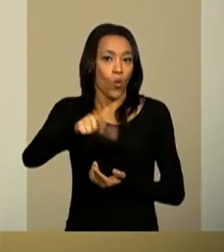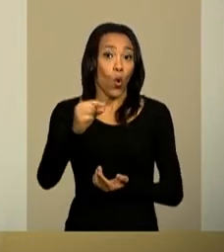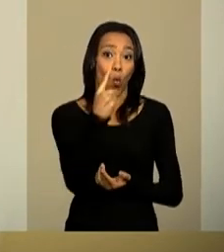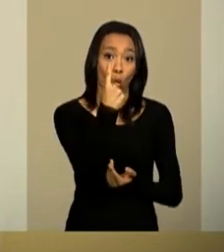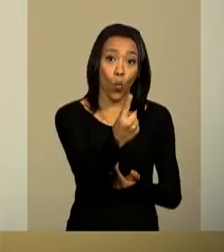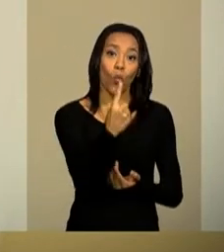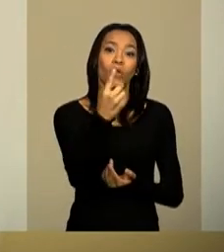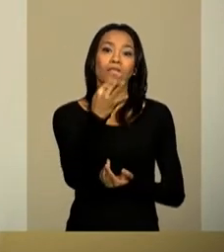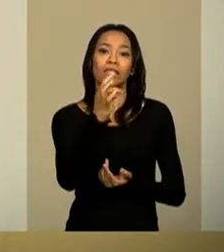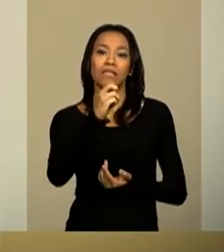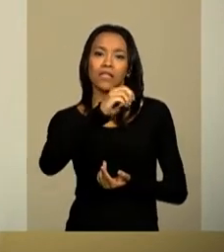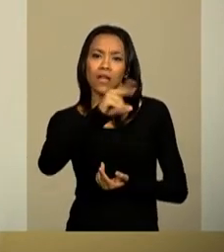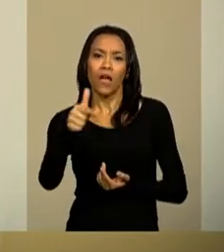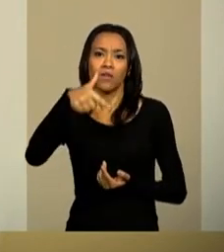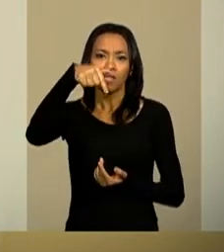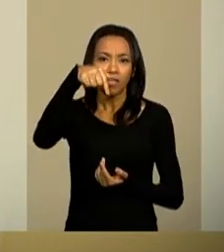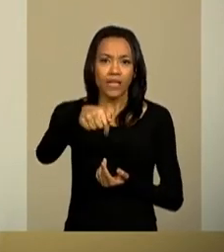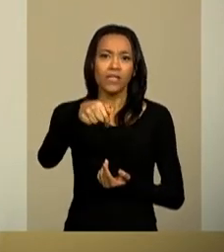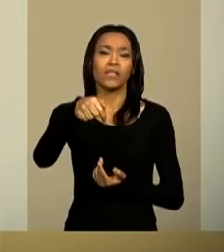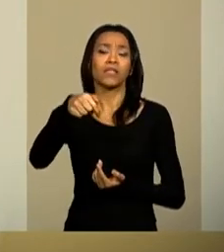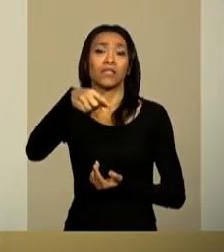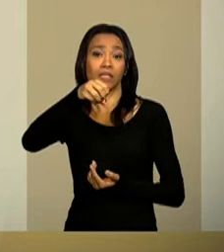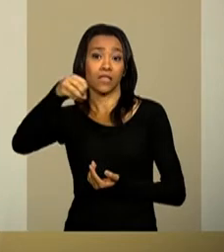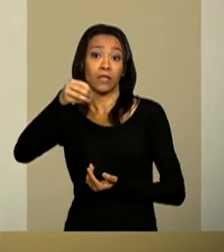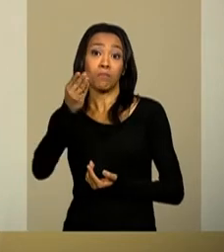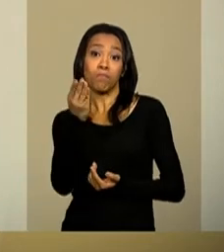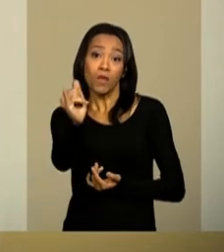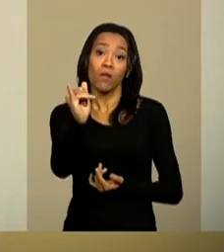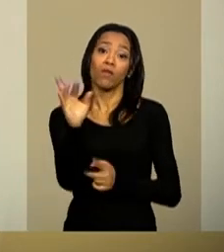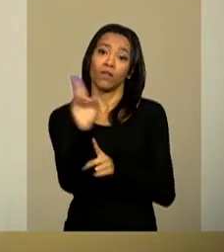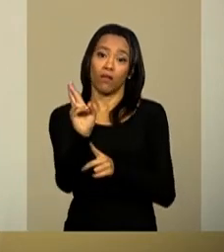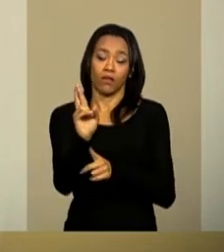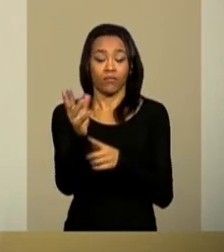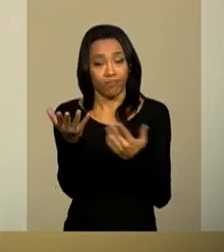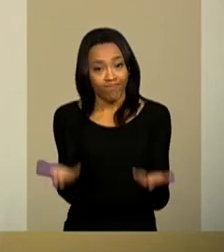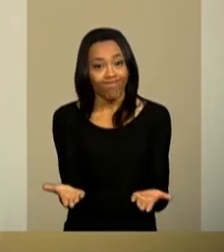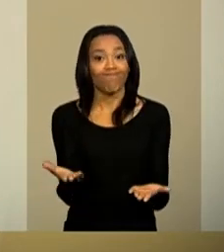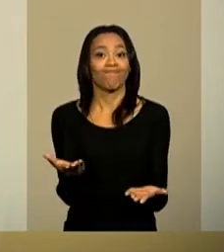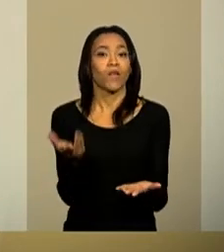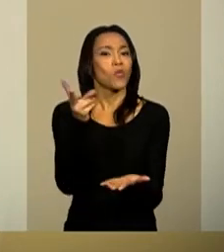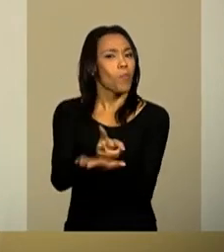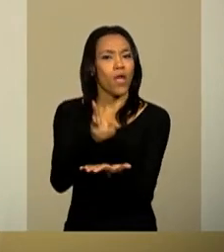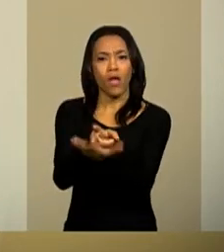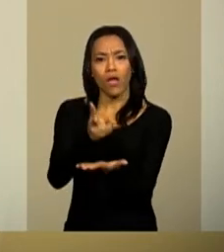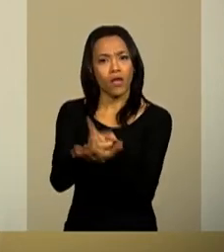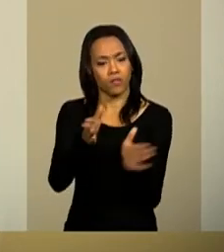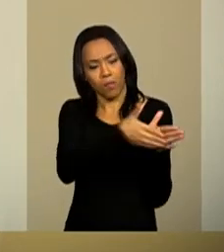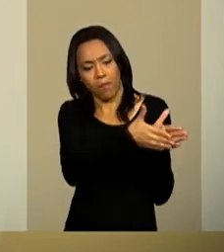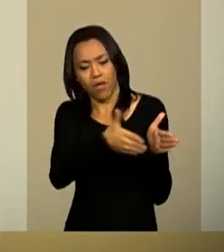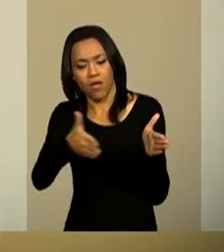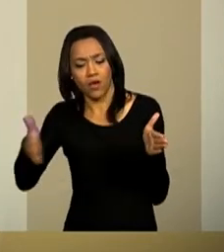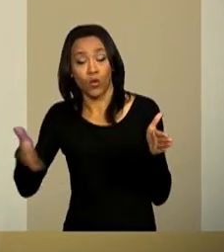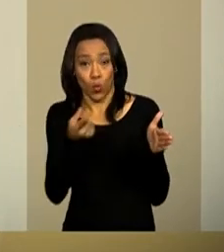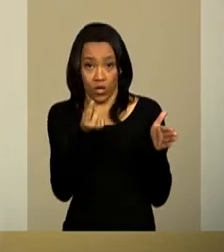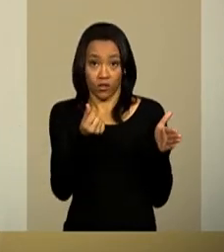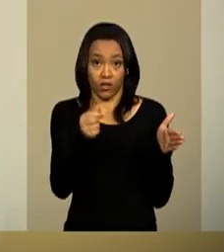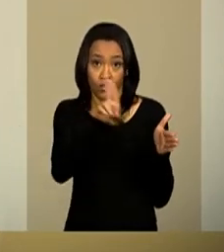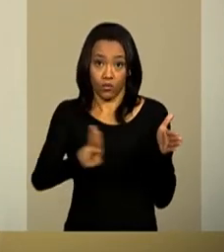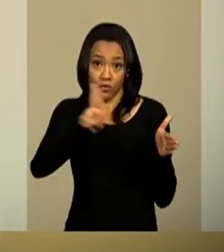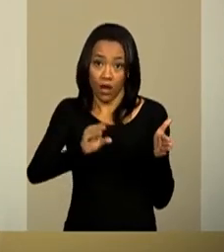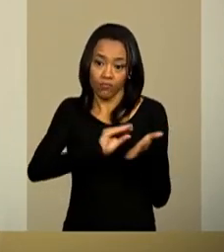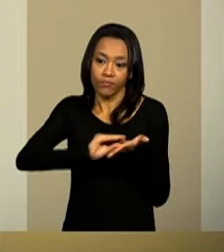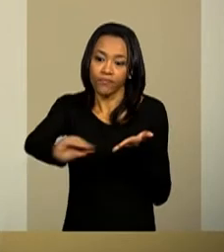1 trilhão e 700 bilhões de reais. Ou seja, no mesmo período, o valor investido